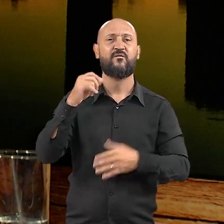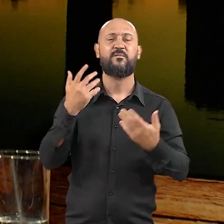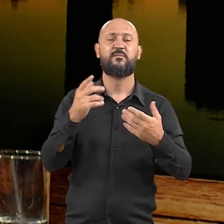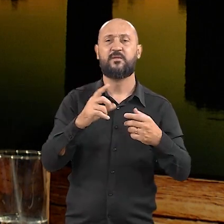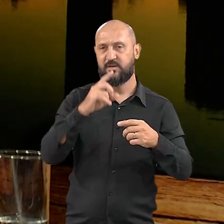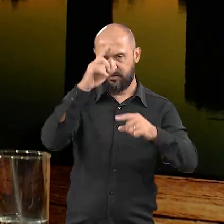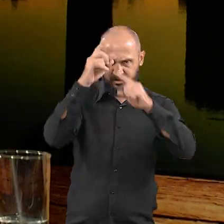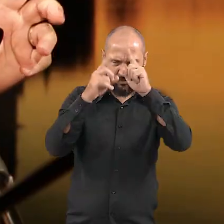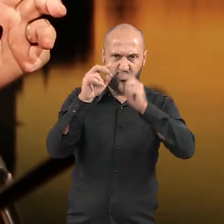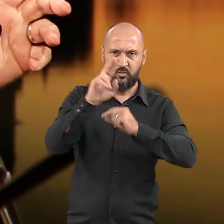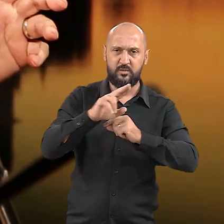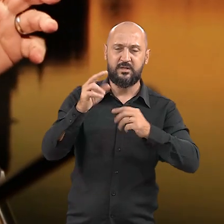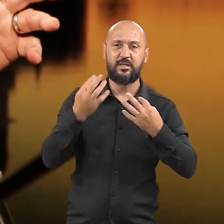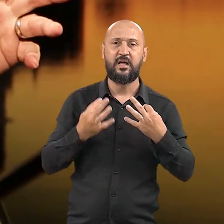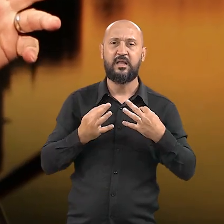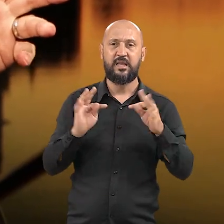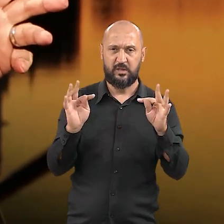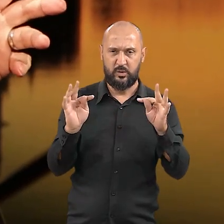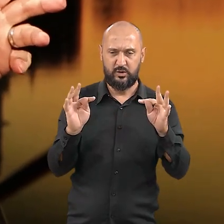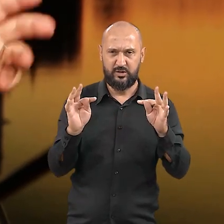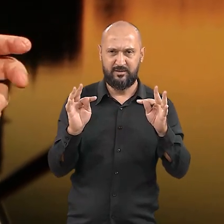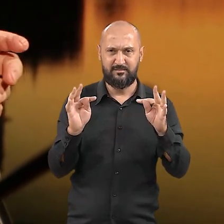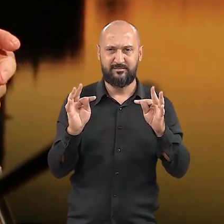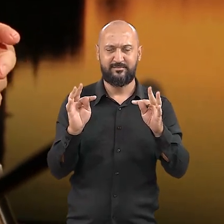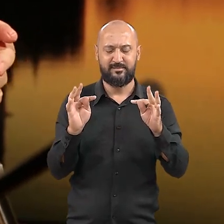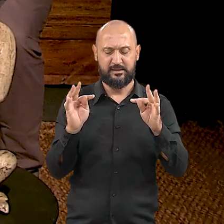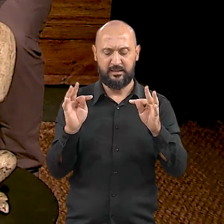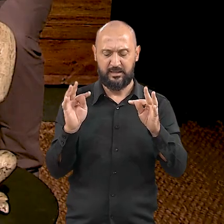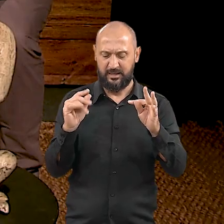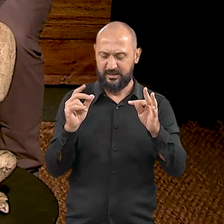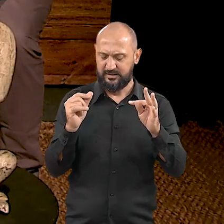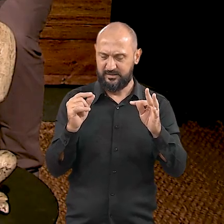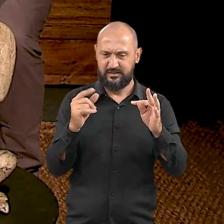era... Ele criou, usando a tecnologia de